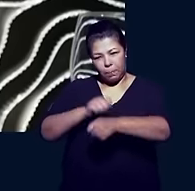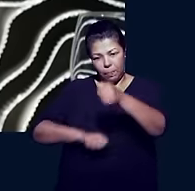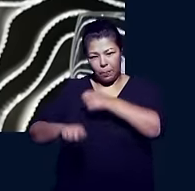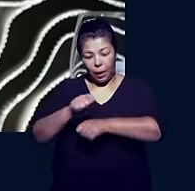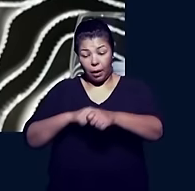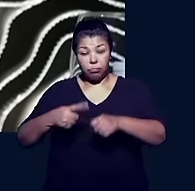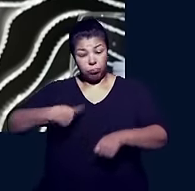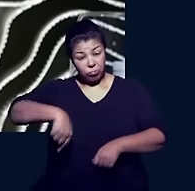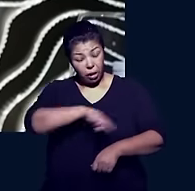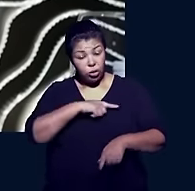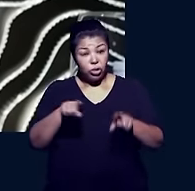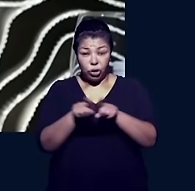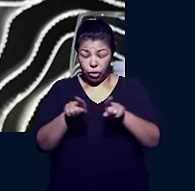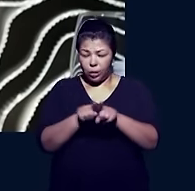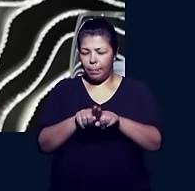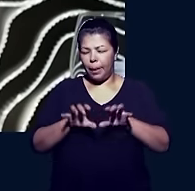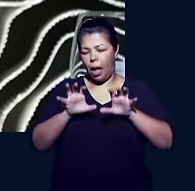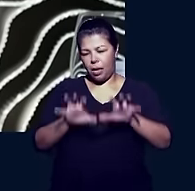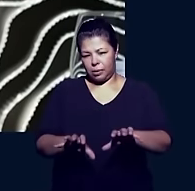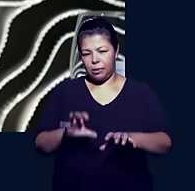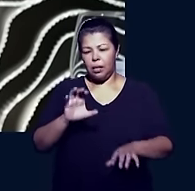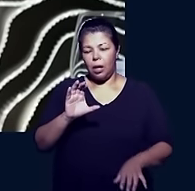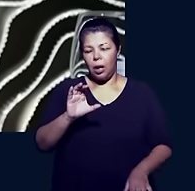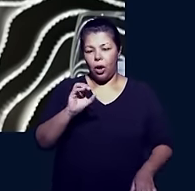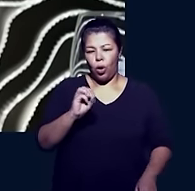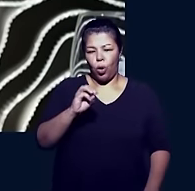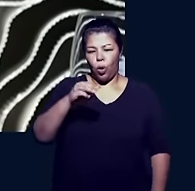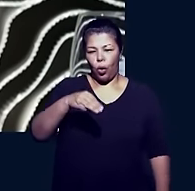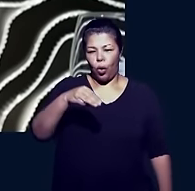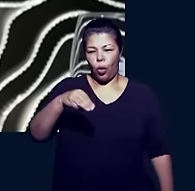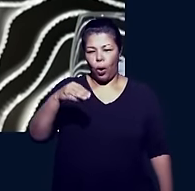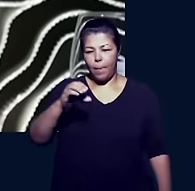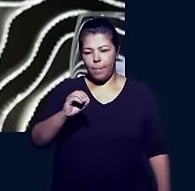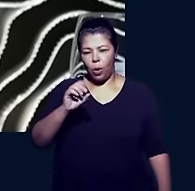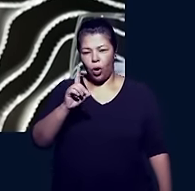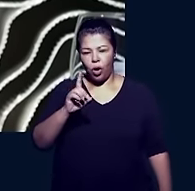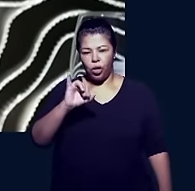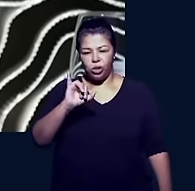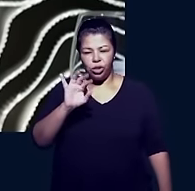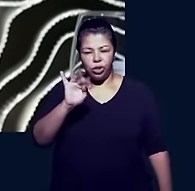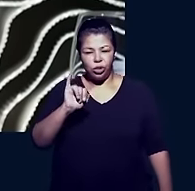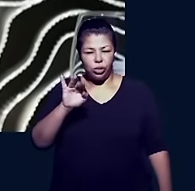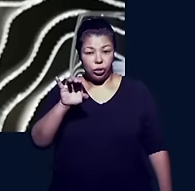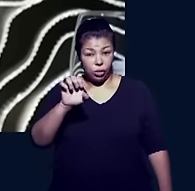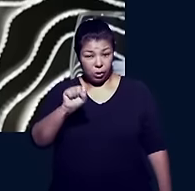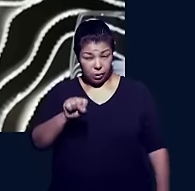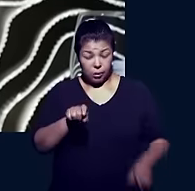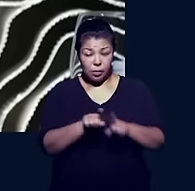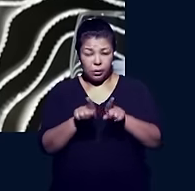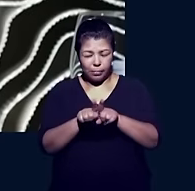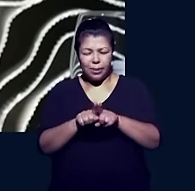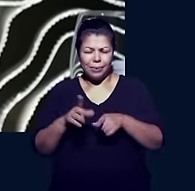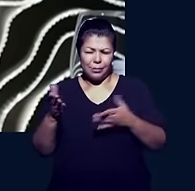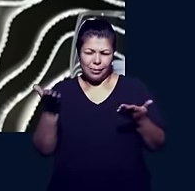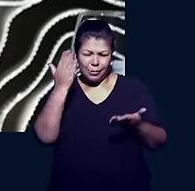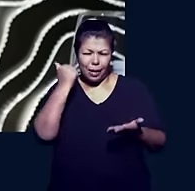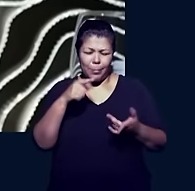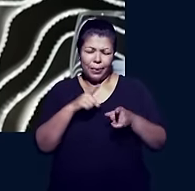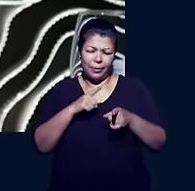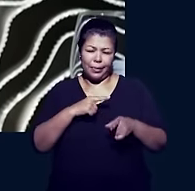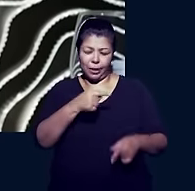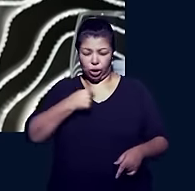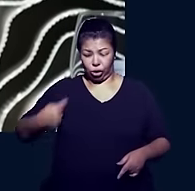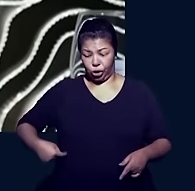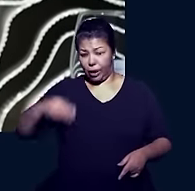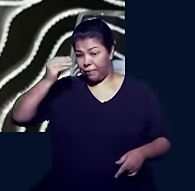uma combinação perfeita né você ter nos Estados Unidos uma economia morna com o dólar um pouco mais fraco e uma China ali acelerando e